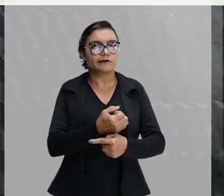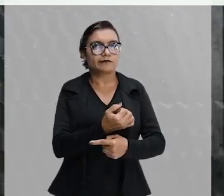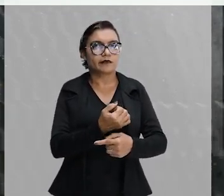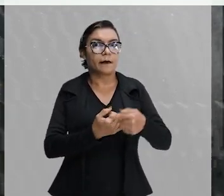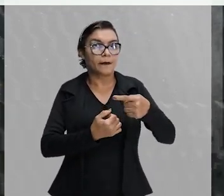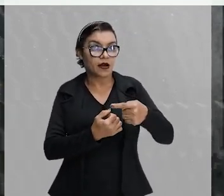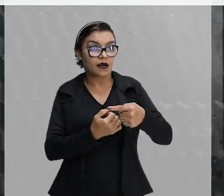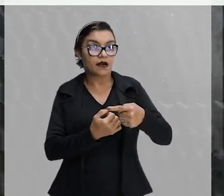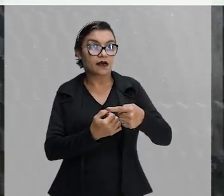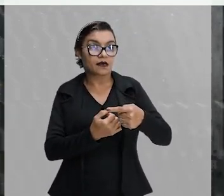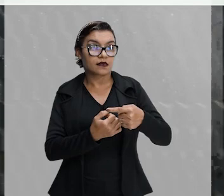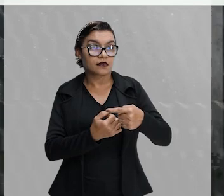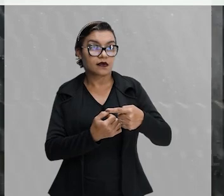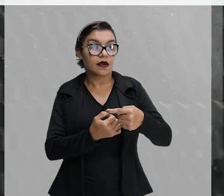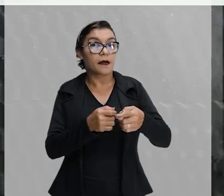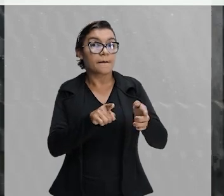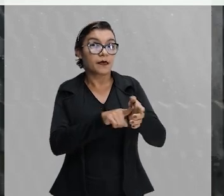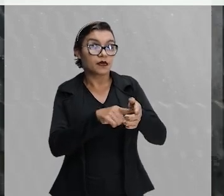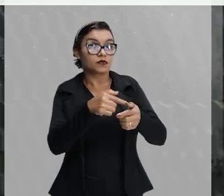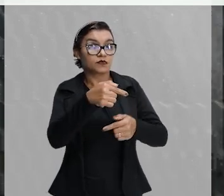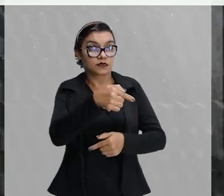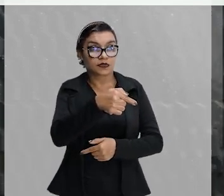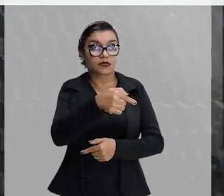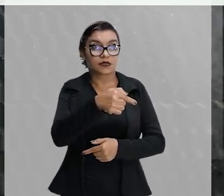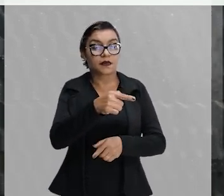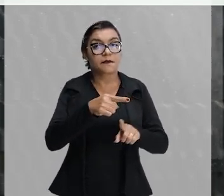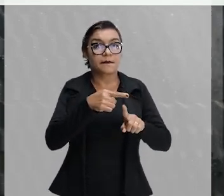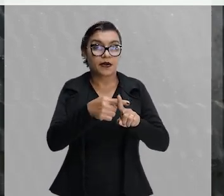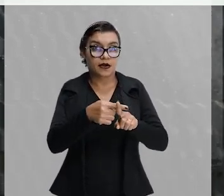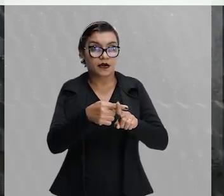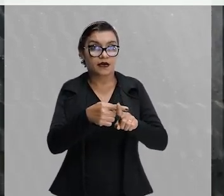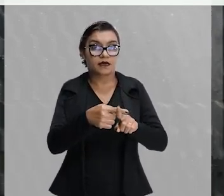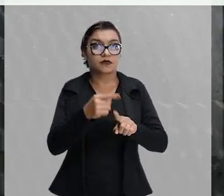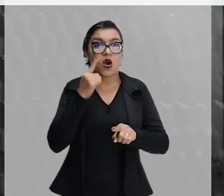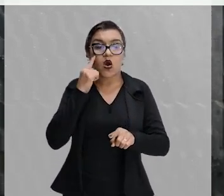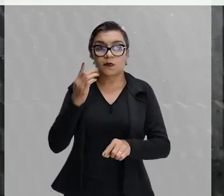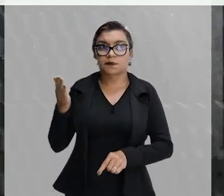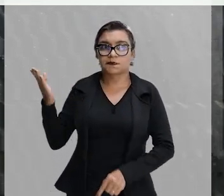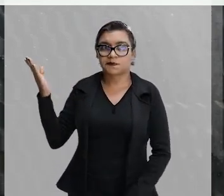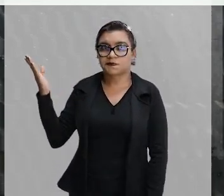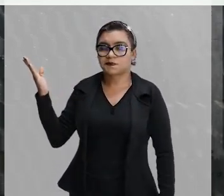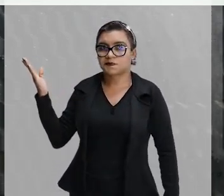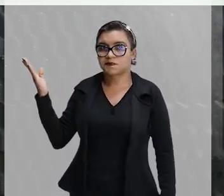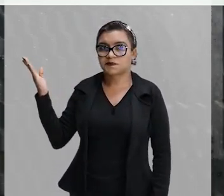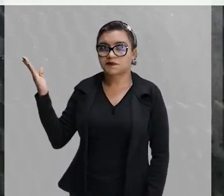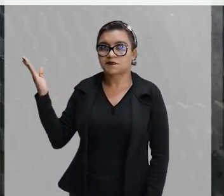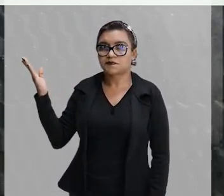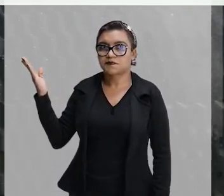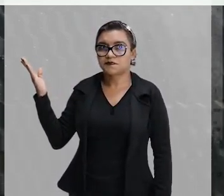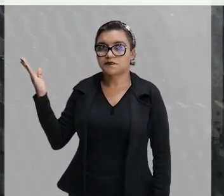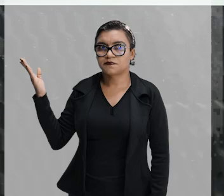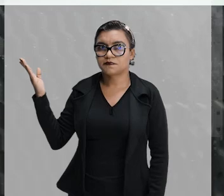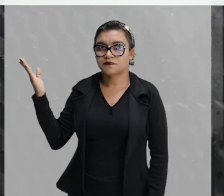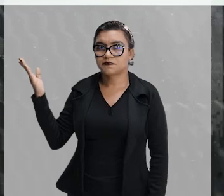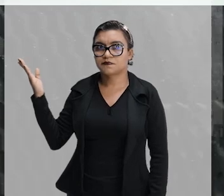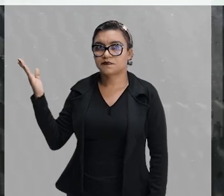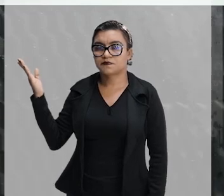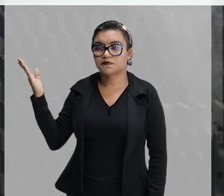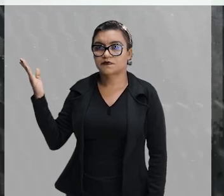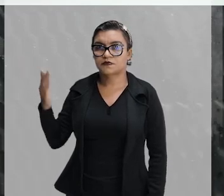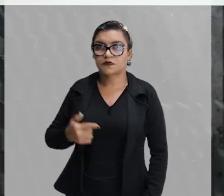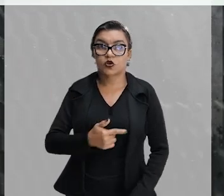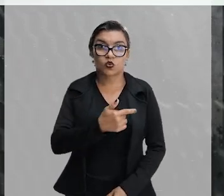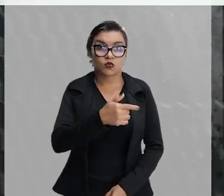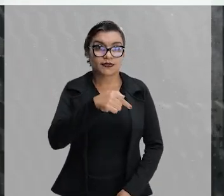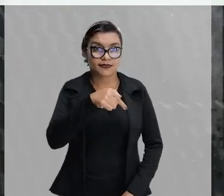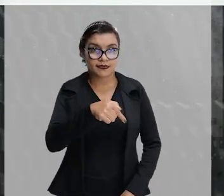2 dá 1, menos Q dá menos Q, mais 2 dividido por 1 dá 2, vezes Q dá 2Q. E